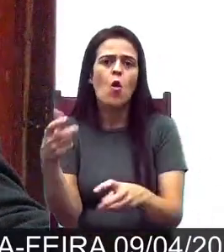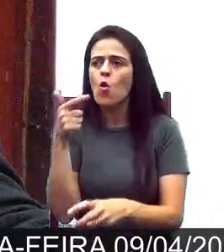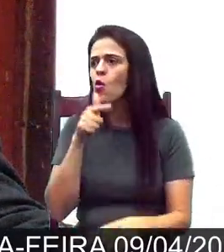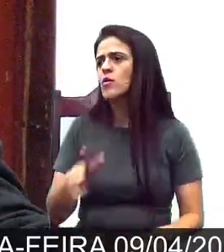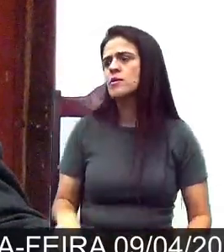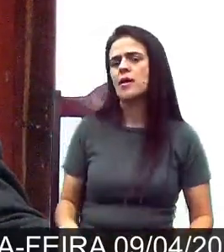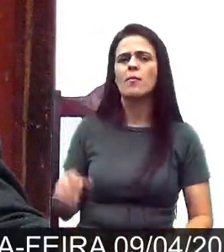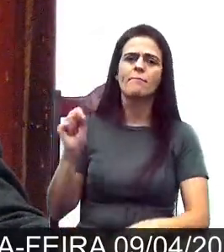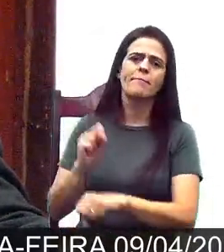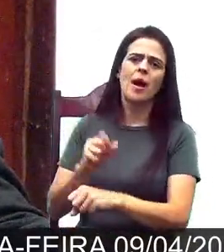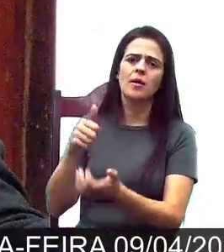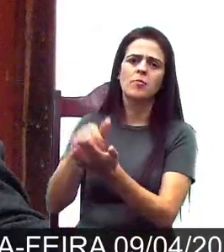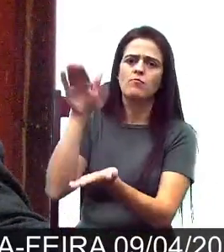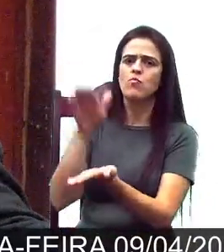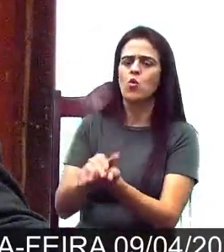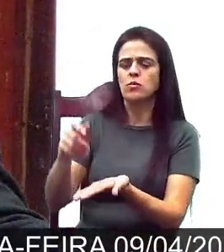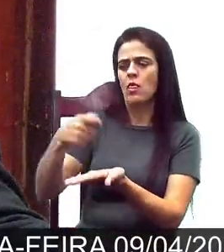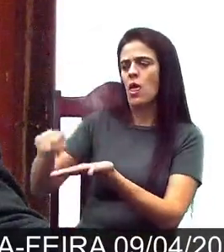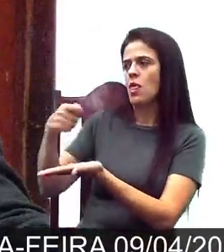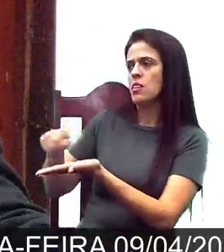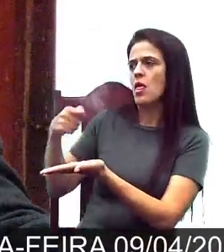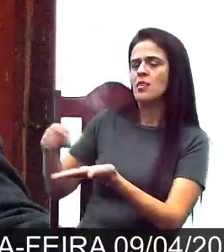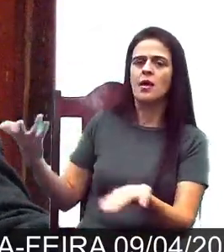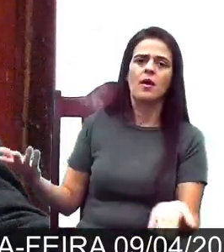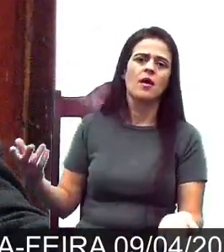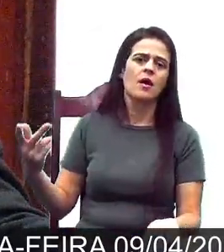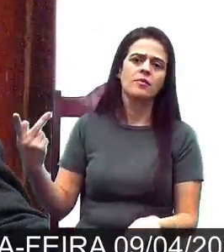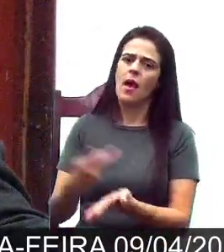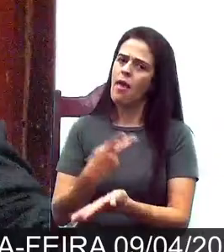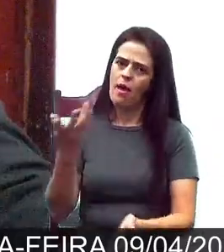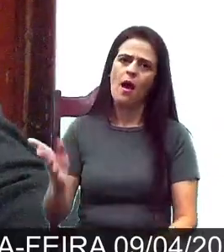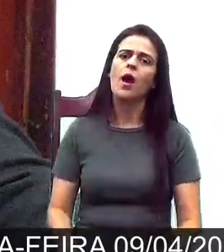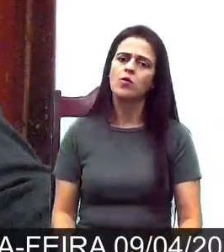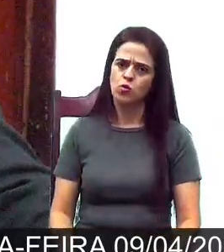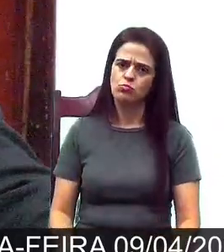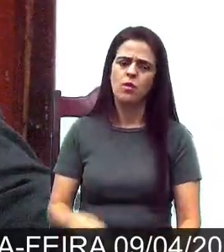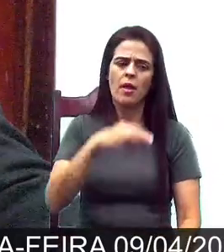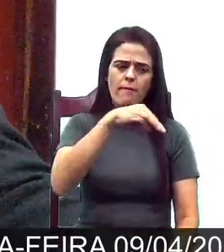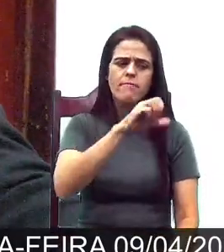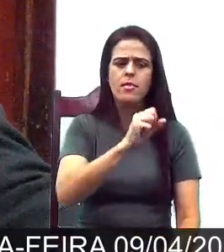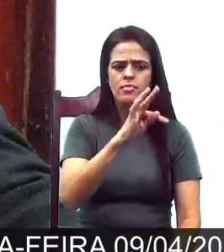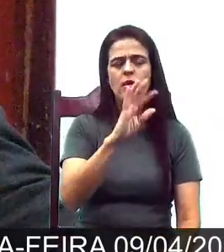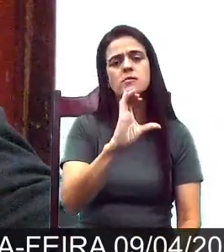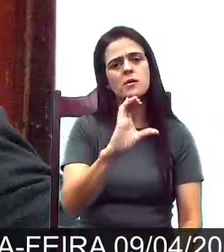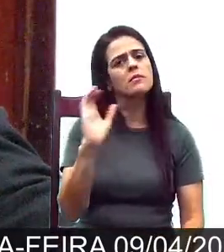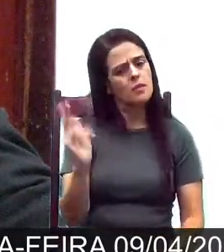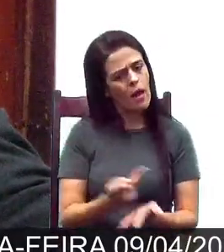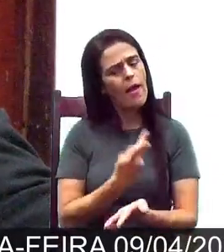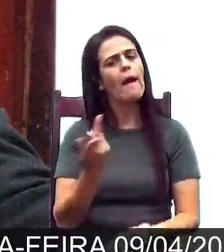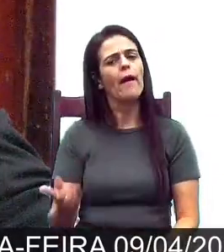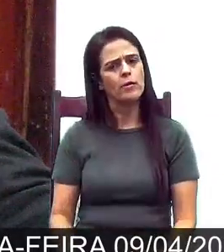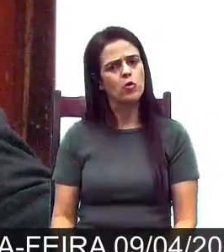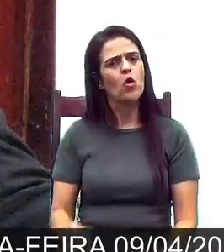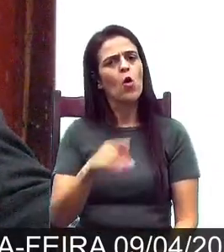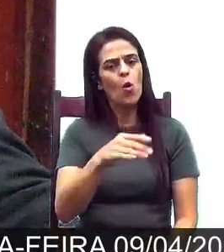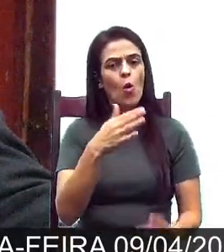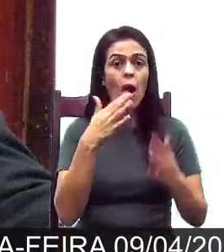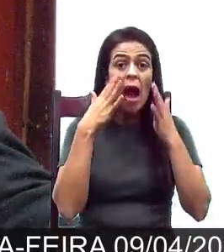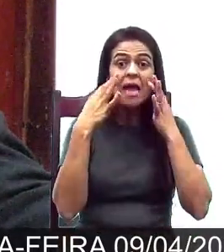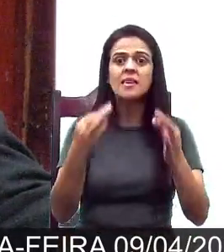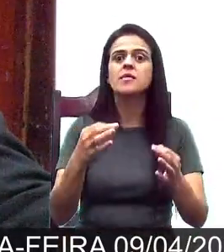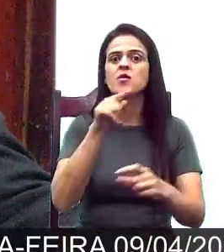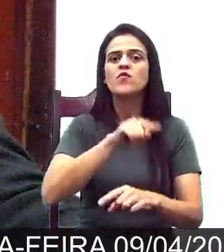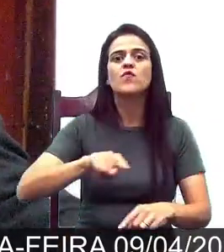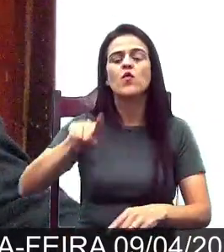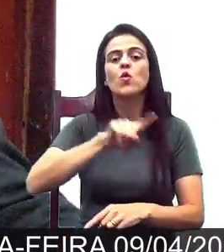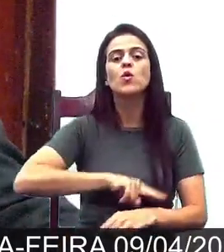senso, é não chegar e meter a caneta em todo mundo igual foi feito. Então, ou a SMTC ficar lá desde as 6